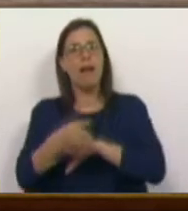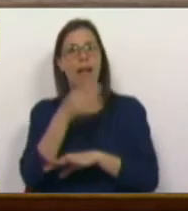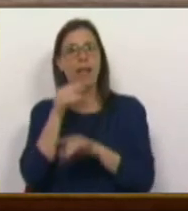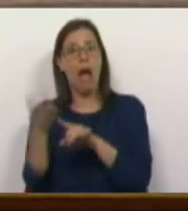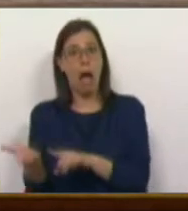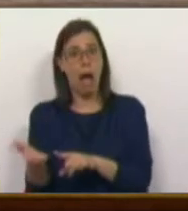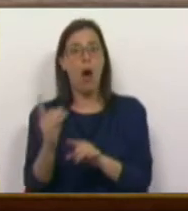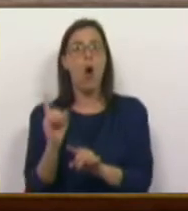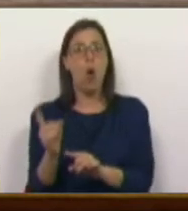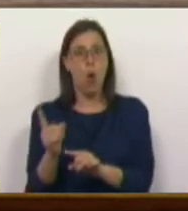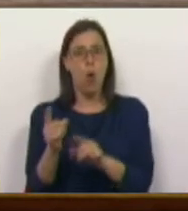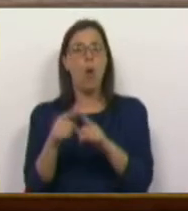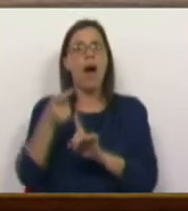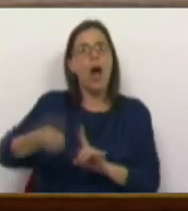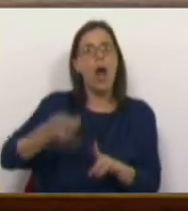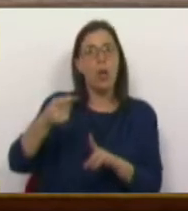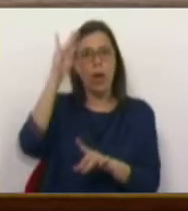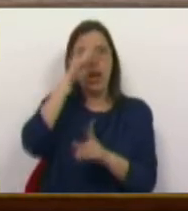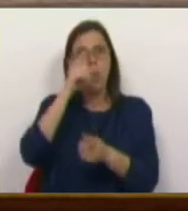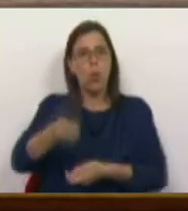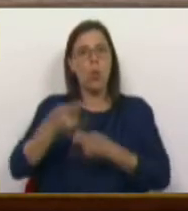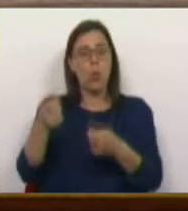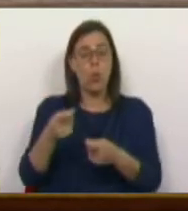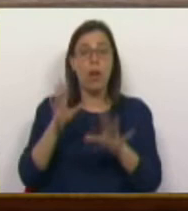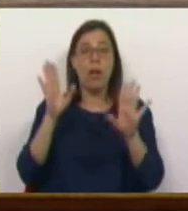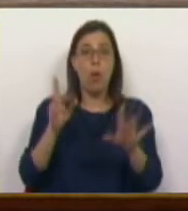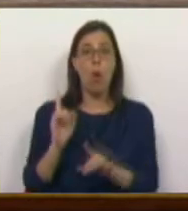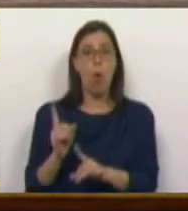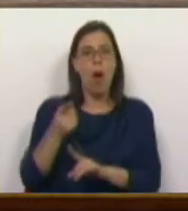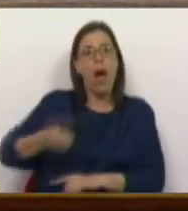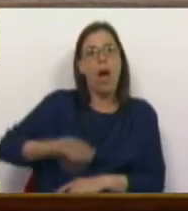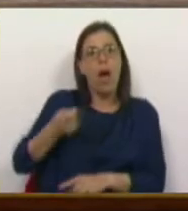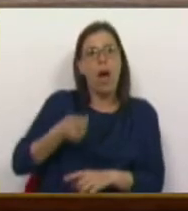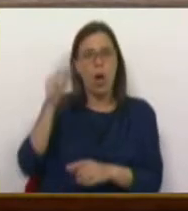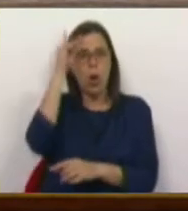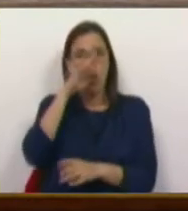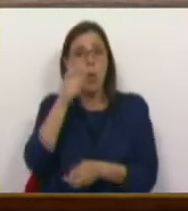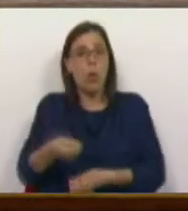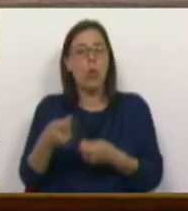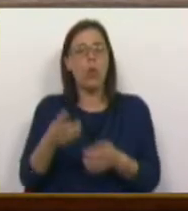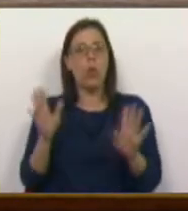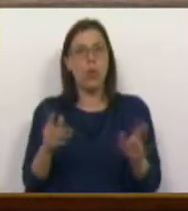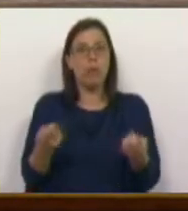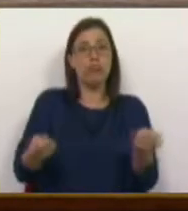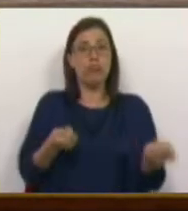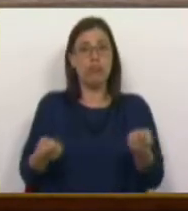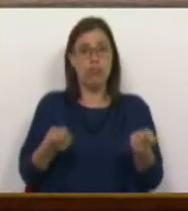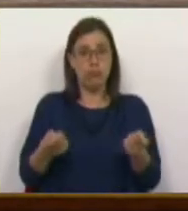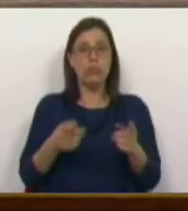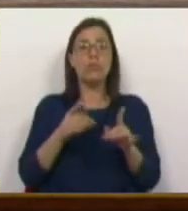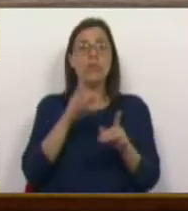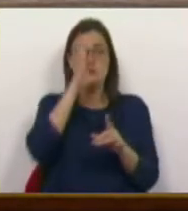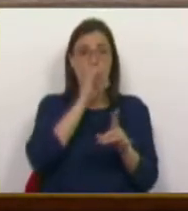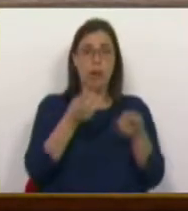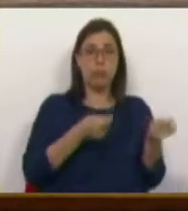terra por via do arrendamento rural. Sublinho, por via do arrendamento rural, um banco gerido